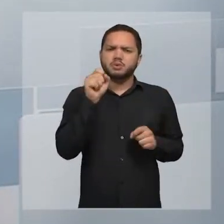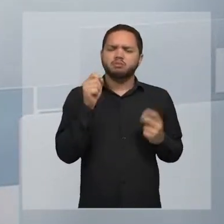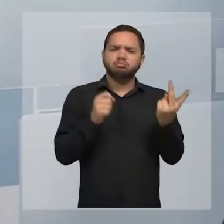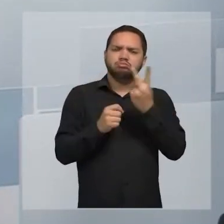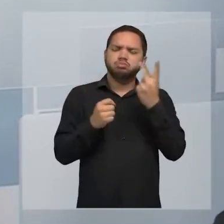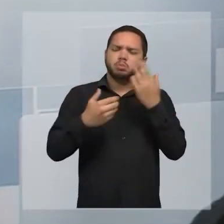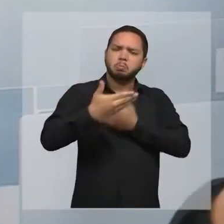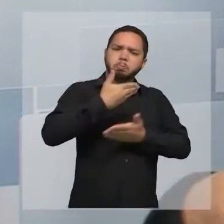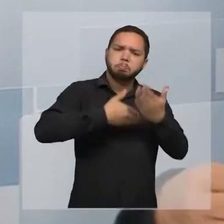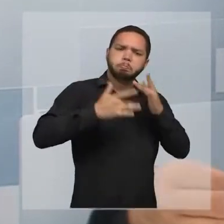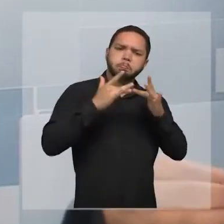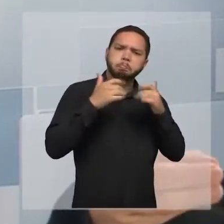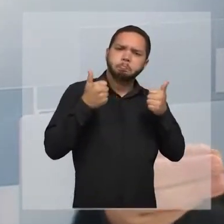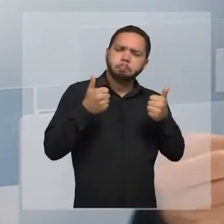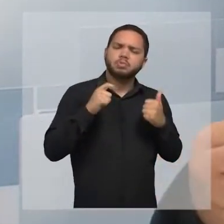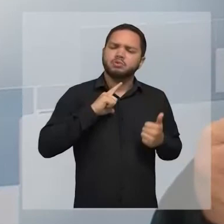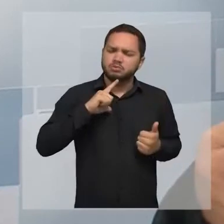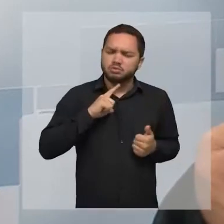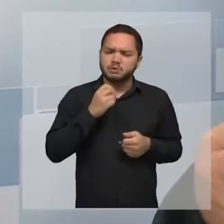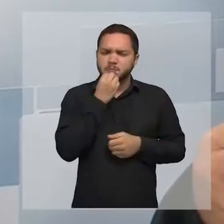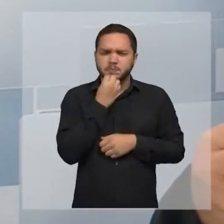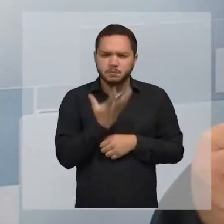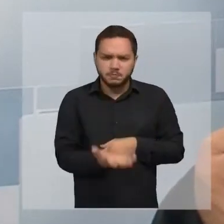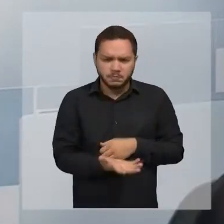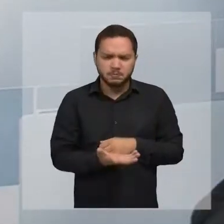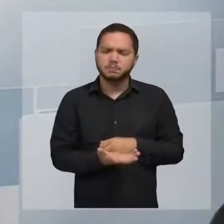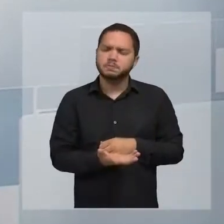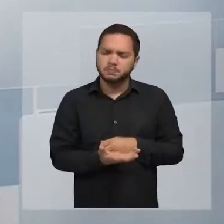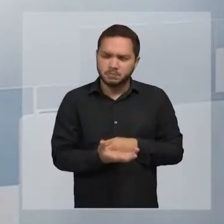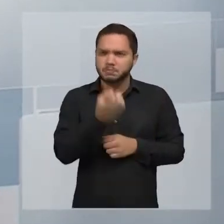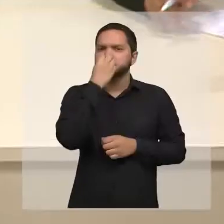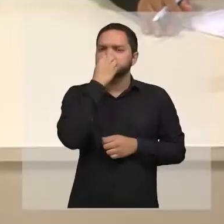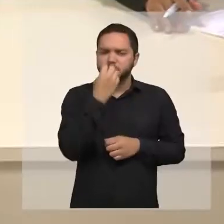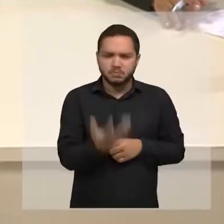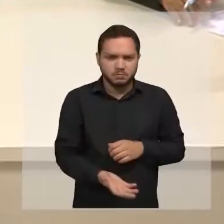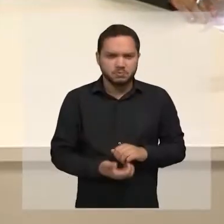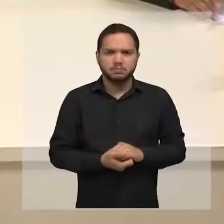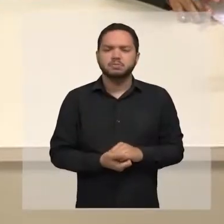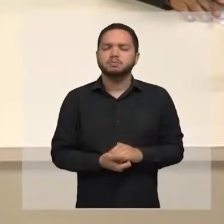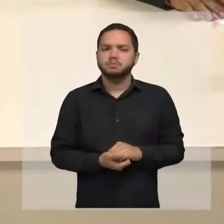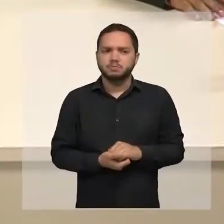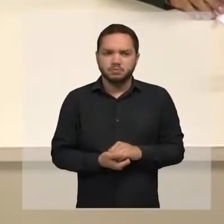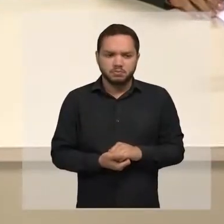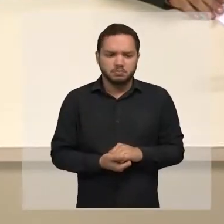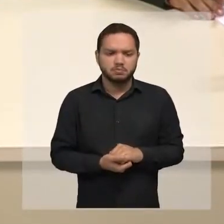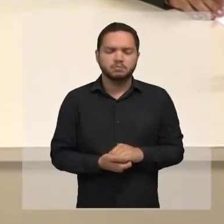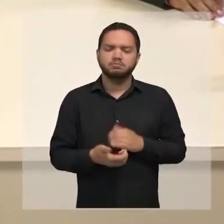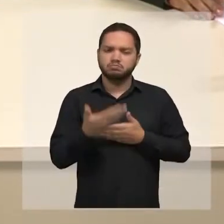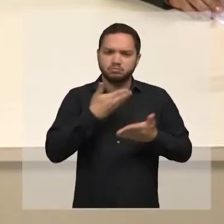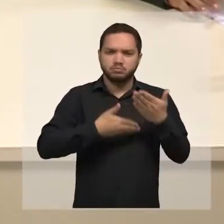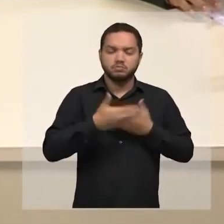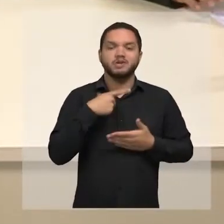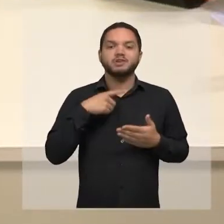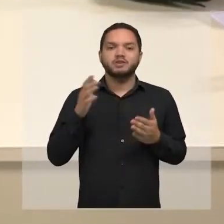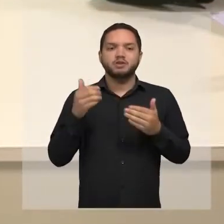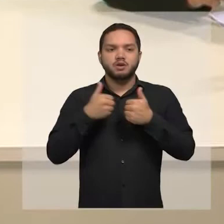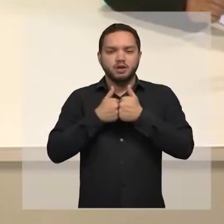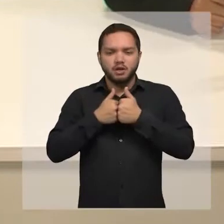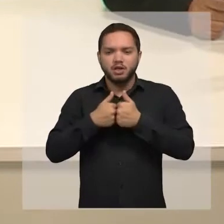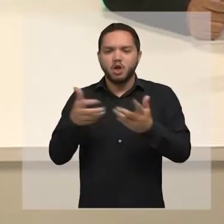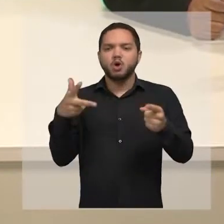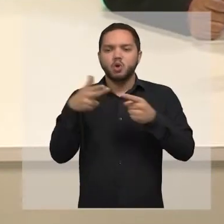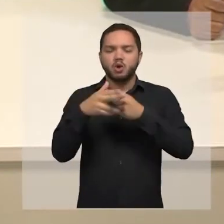demonstração de sinergia desses dois é muito forte. Poderes harmônicos e independentes. Muito. Mais harmônicos.